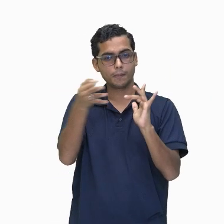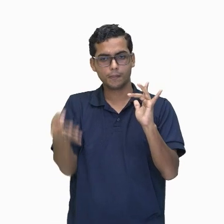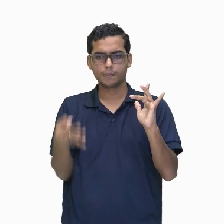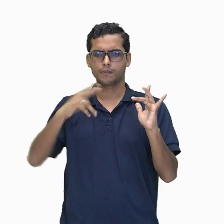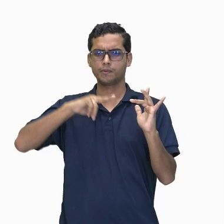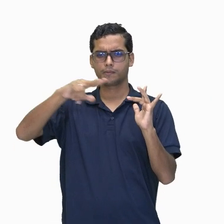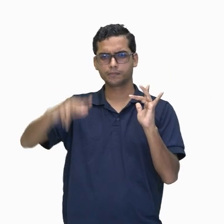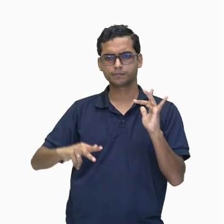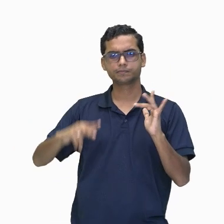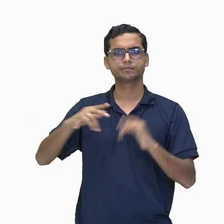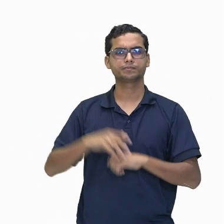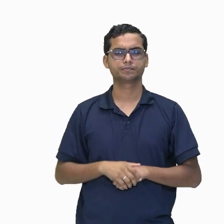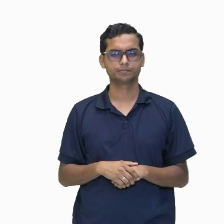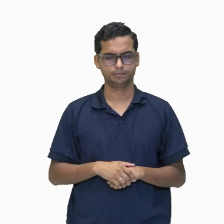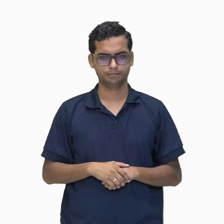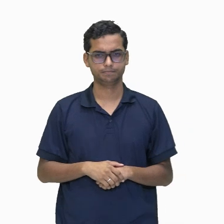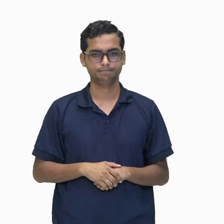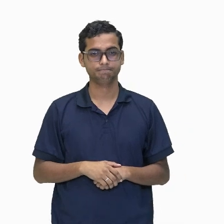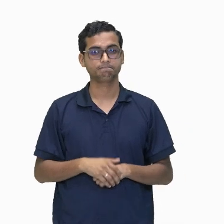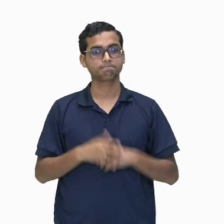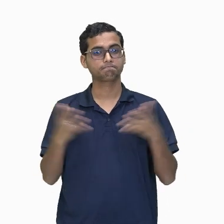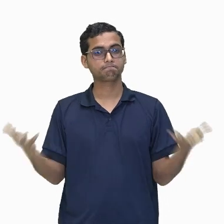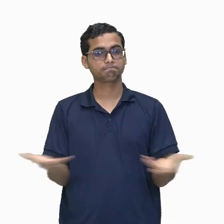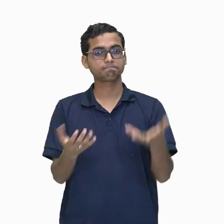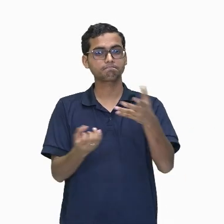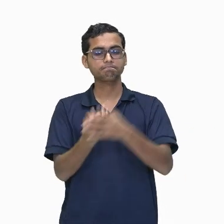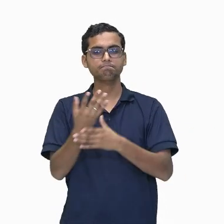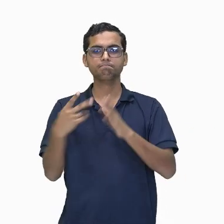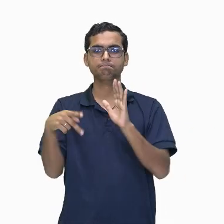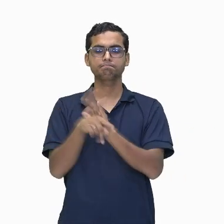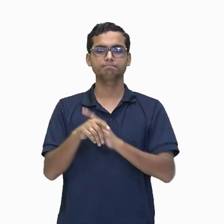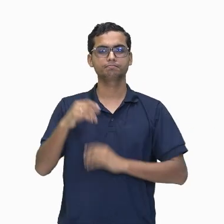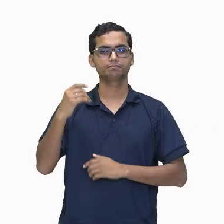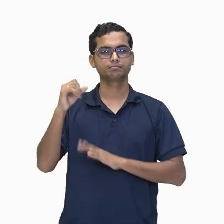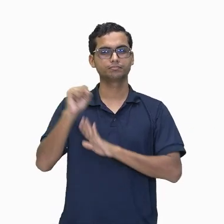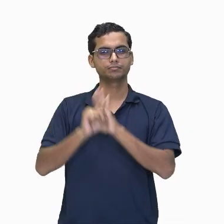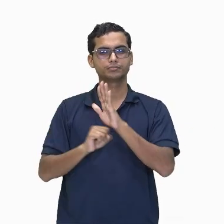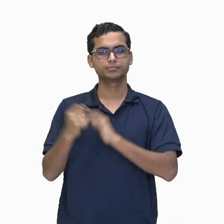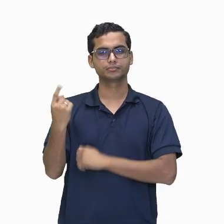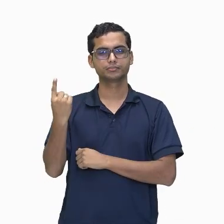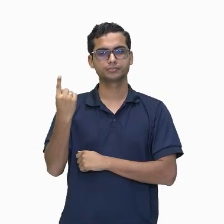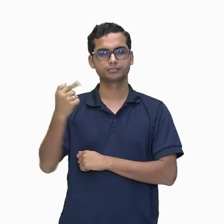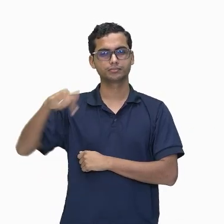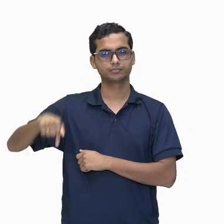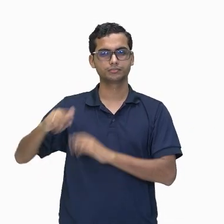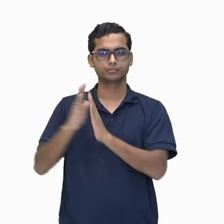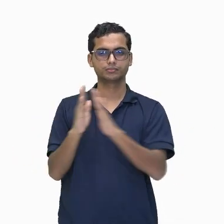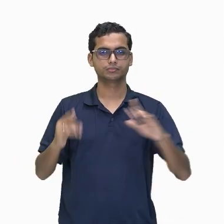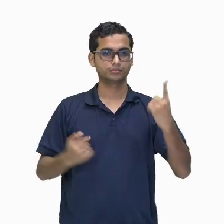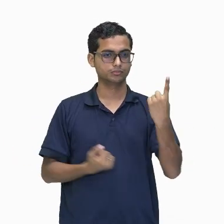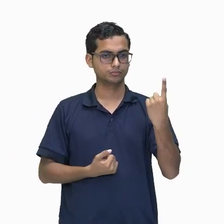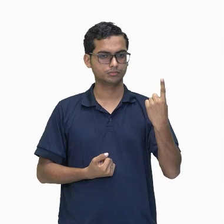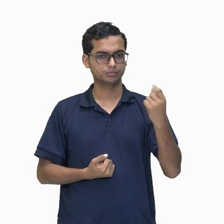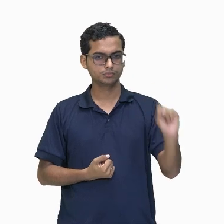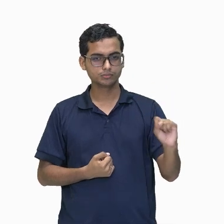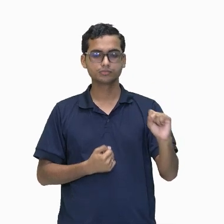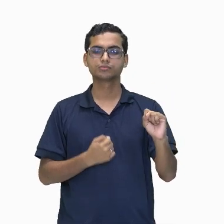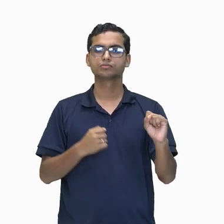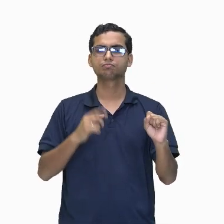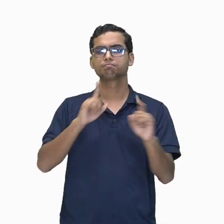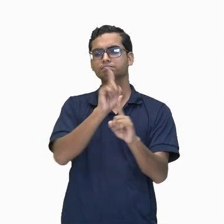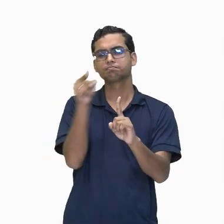que floresceu entre os séculos 17 e 18, caracterizou-se pela busca da